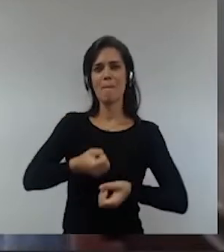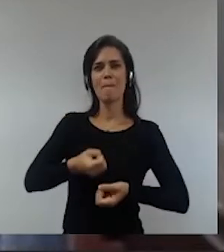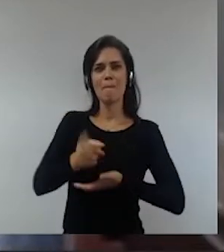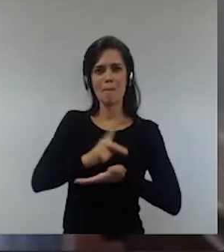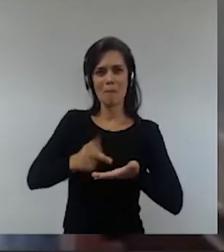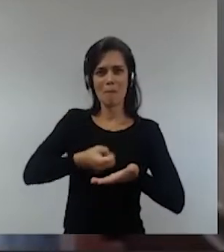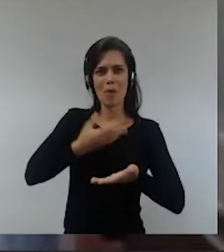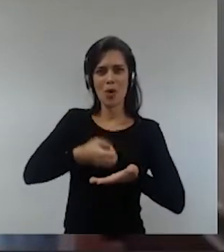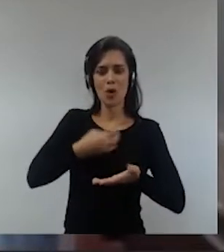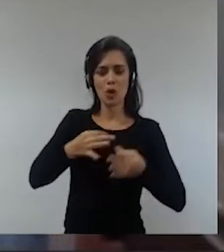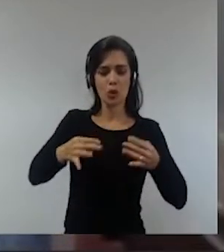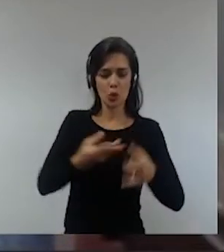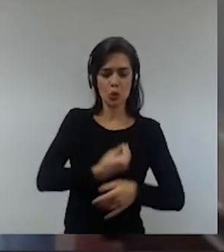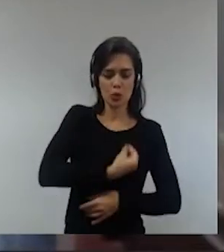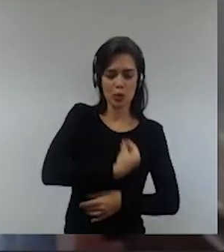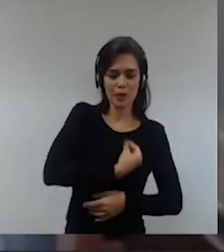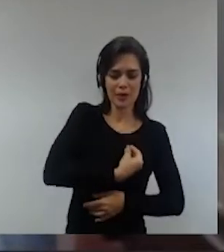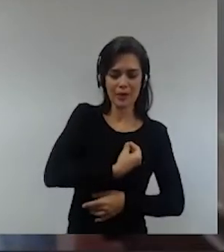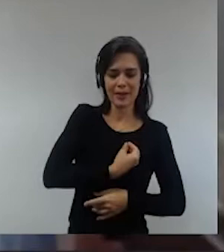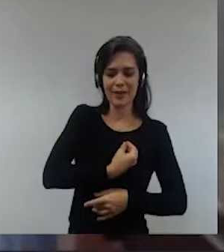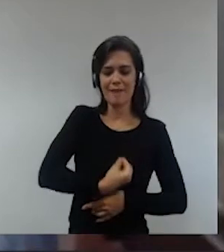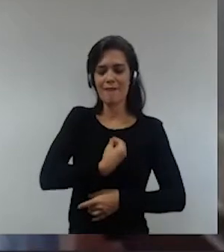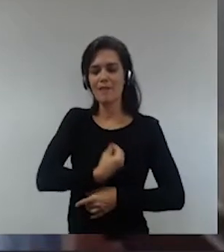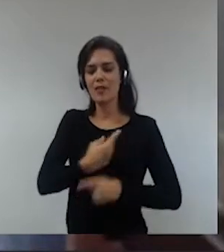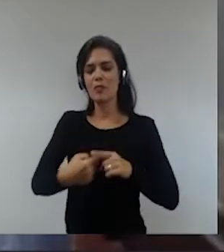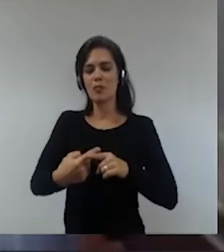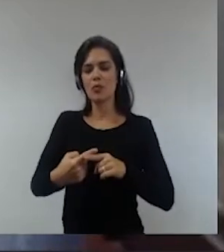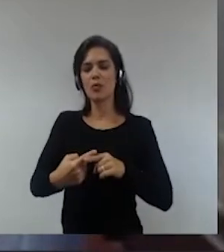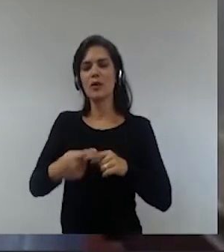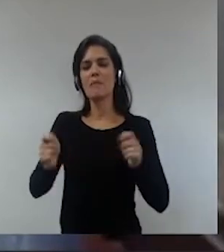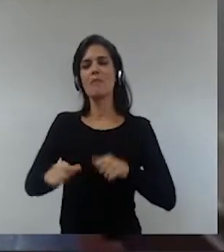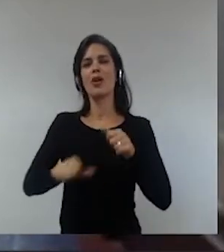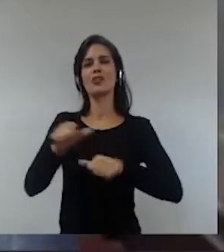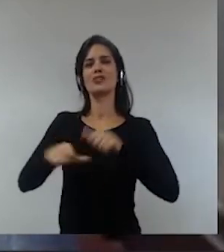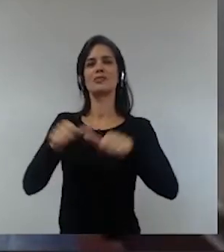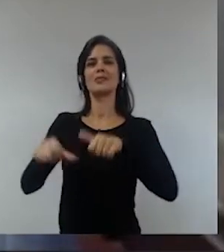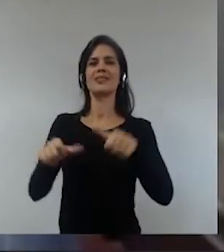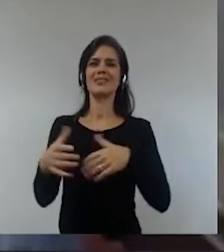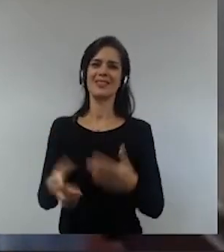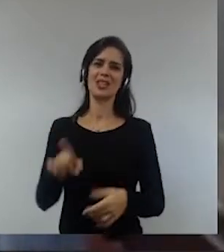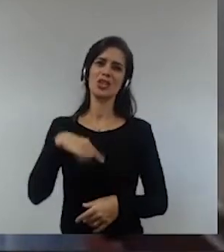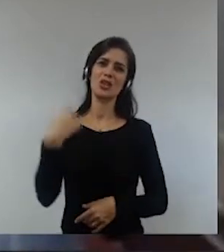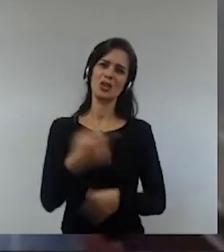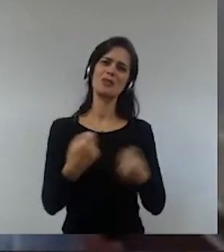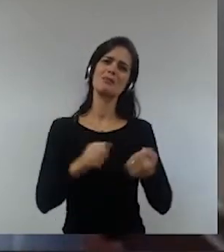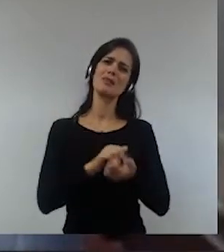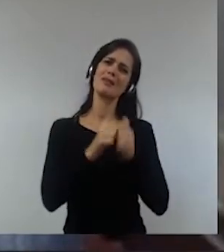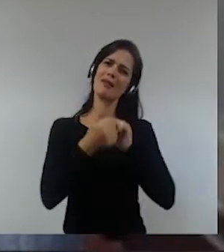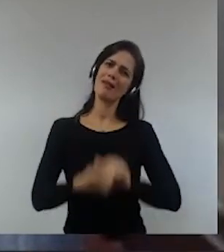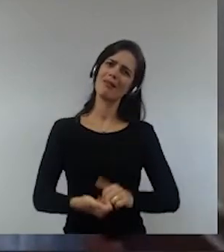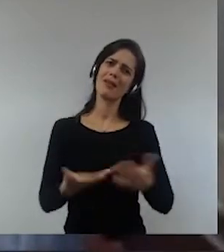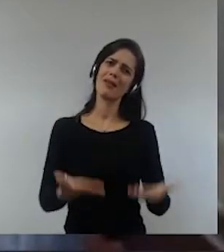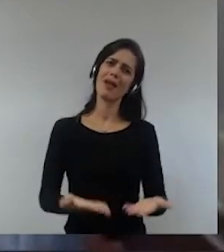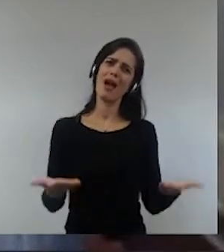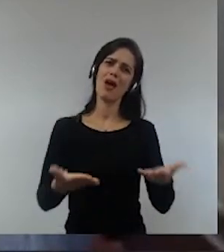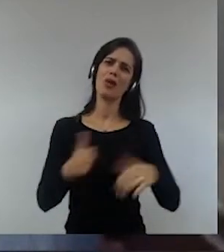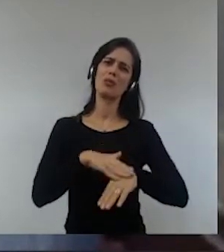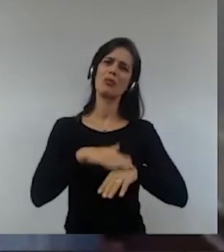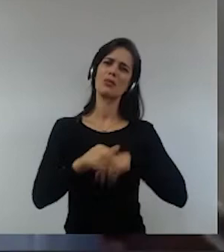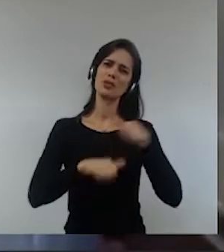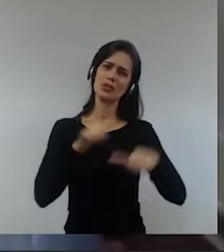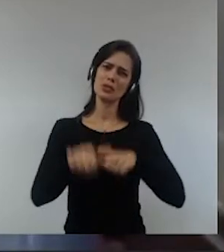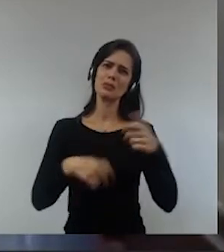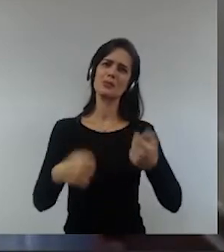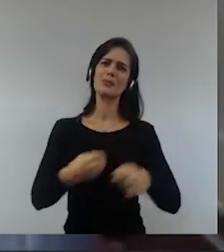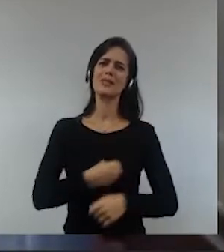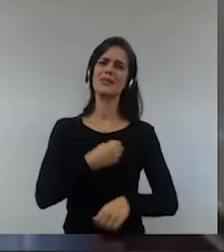tudo quanto vive, vive porque muda. E aí a necessidade, portanto, de nos adaptarmos à mudança que estamos